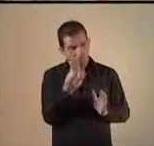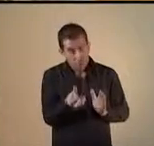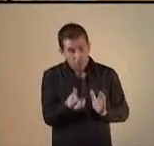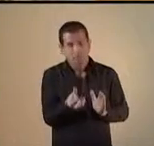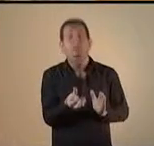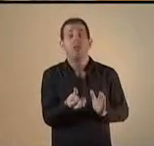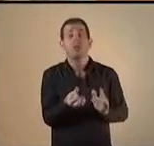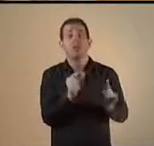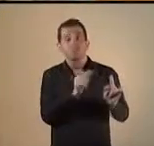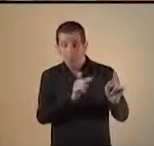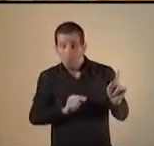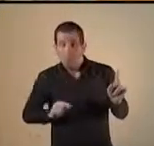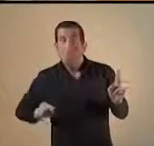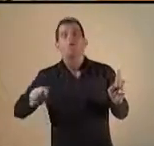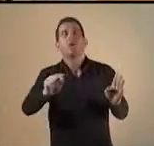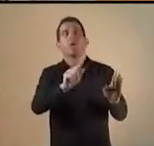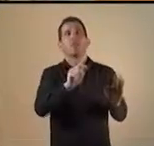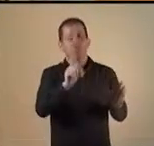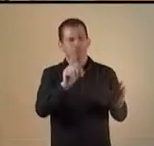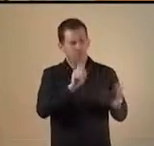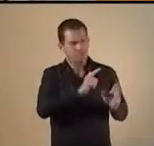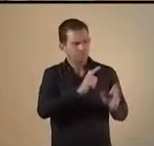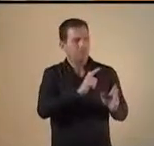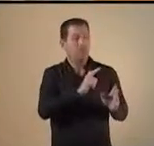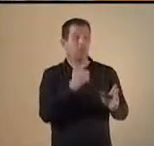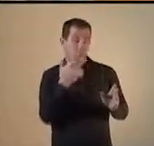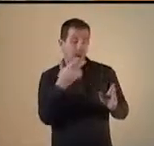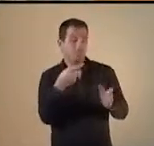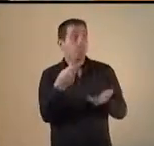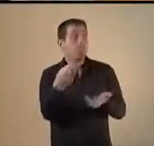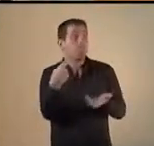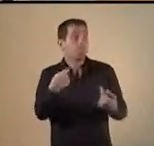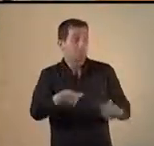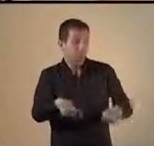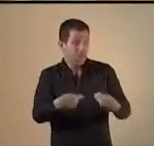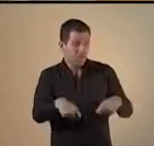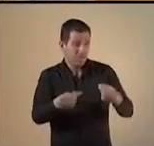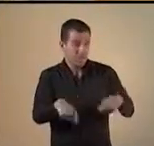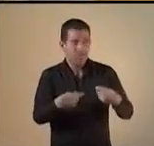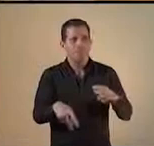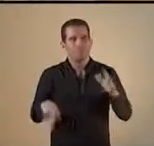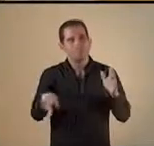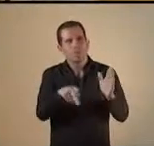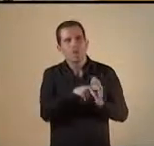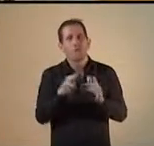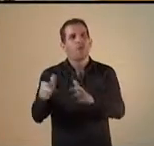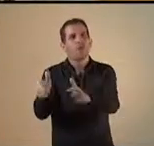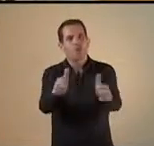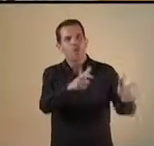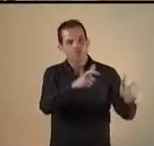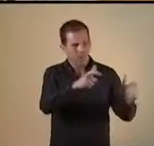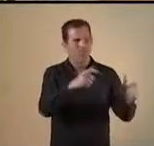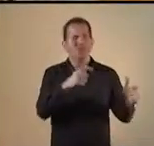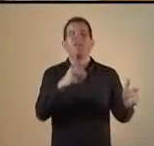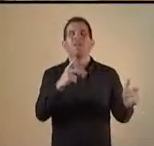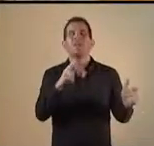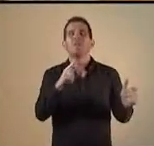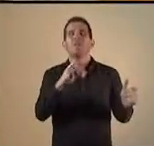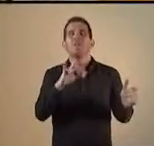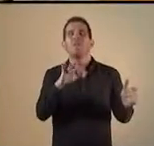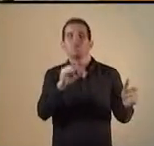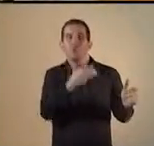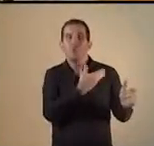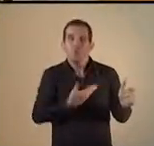fala, que exige ali que tenha o intérprete nos espaços públicos, mas